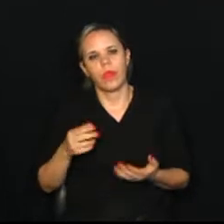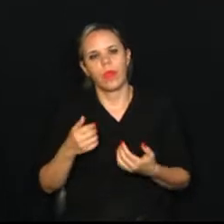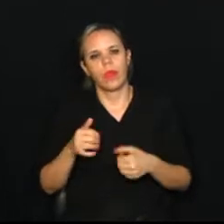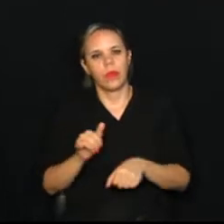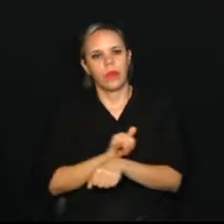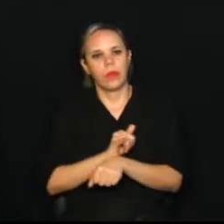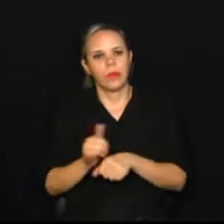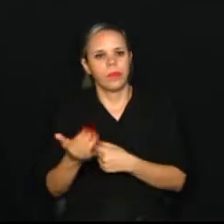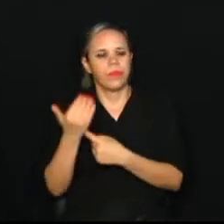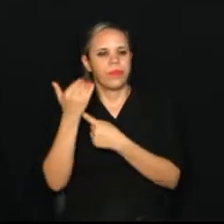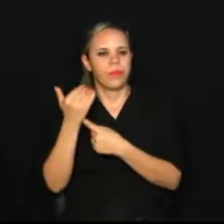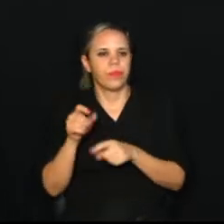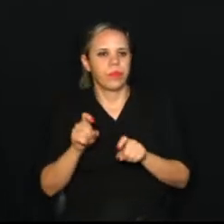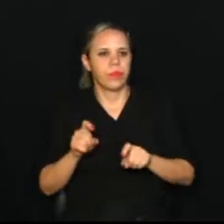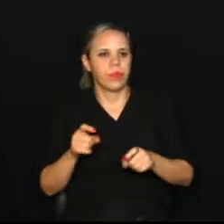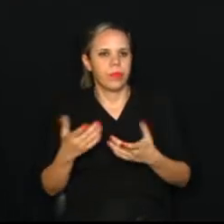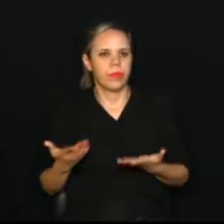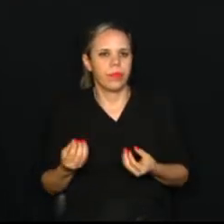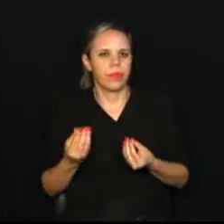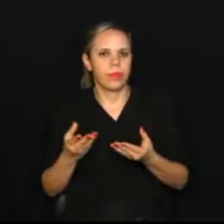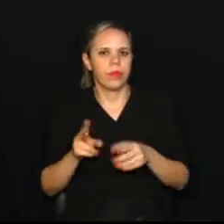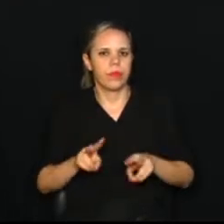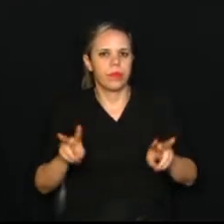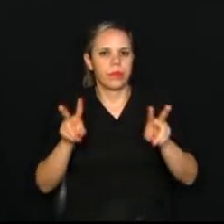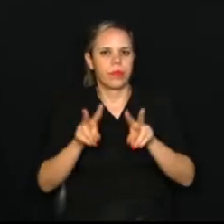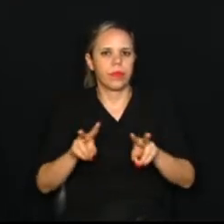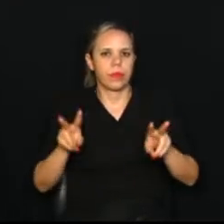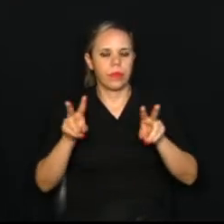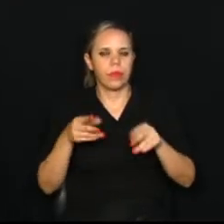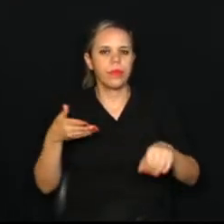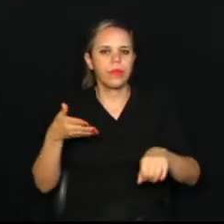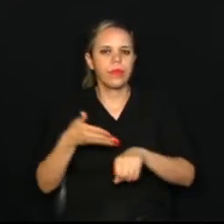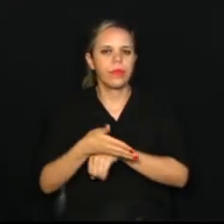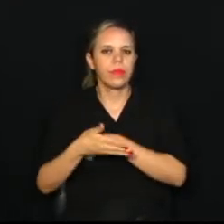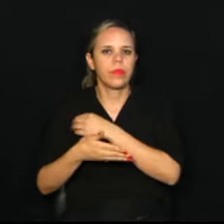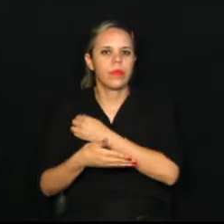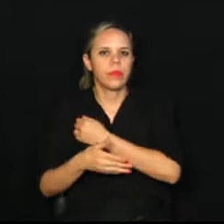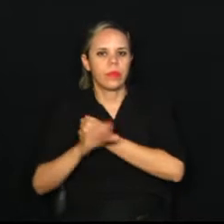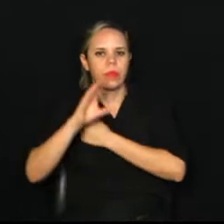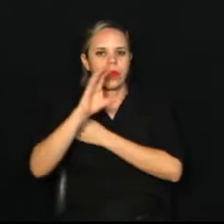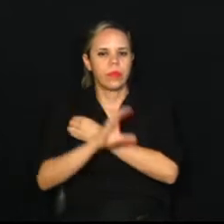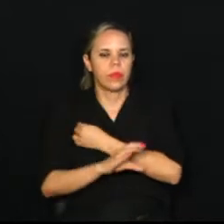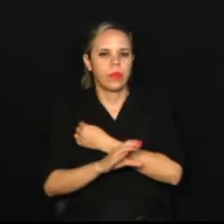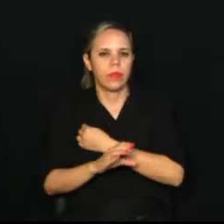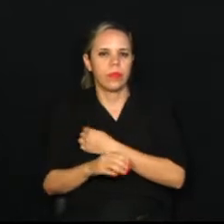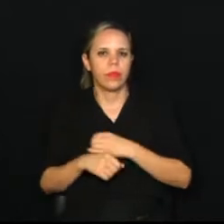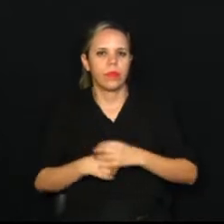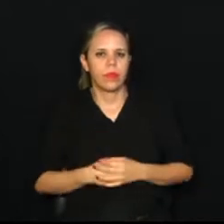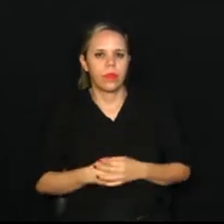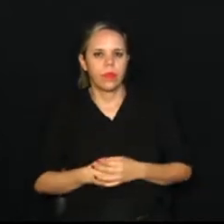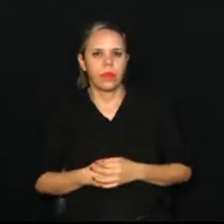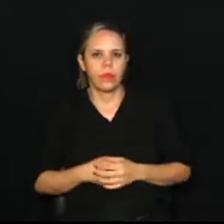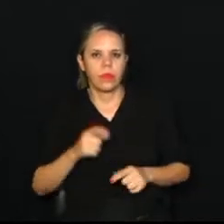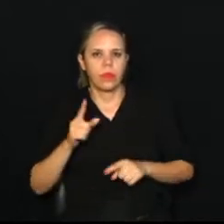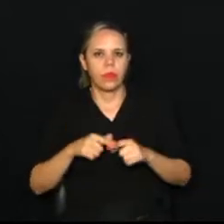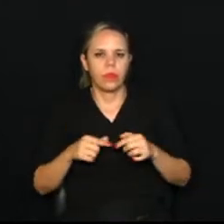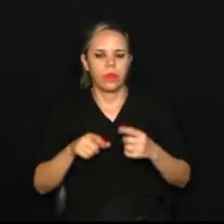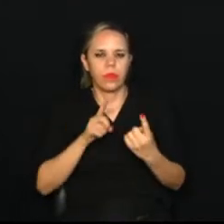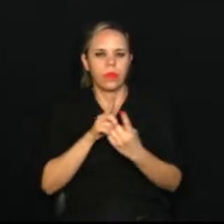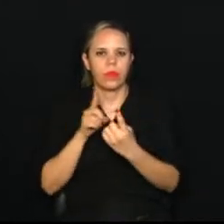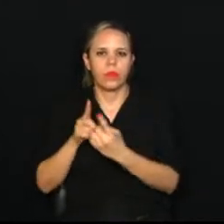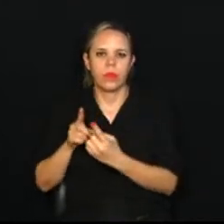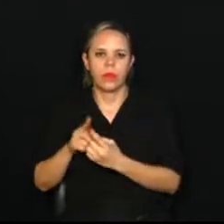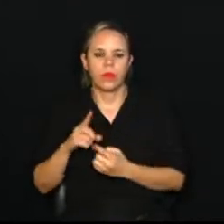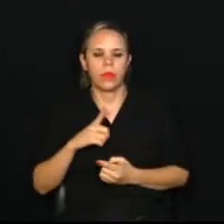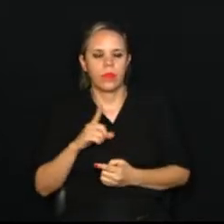tecnologia da informação para viabilizar o acesso do cidadão aos bens e serviços